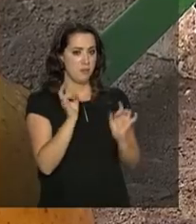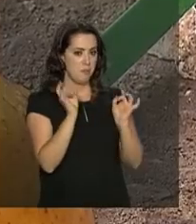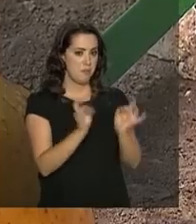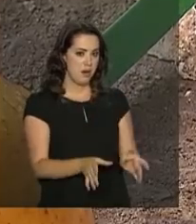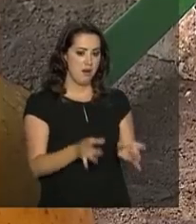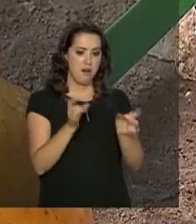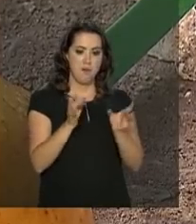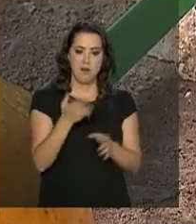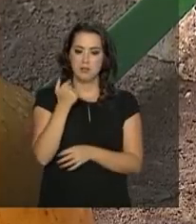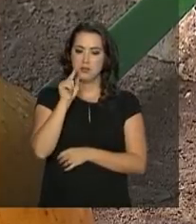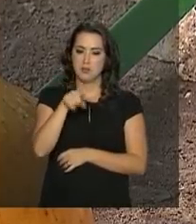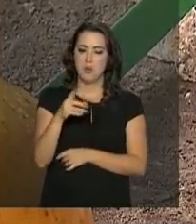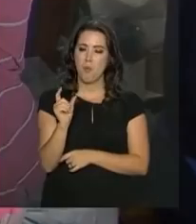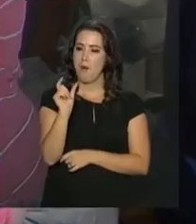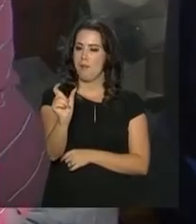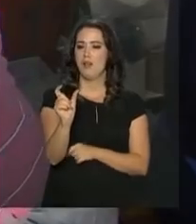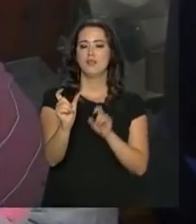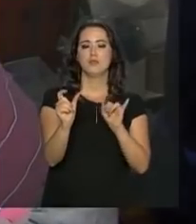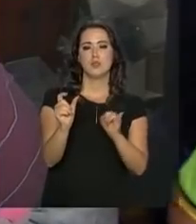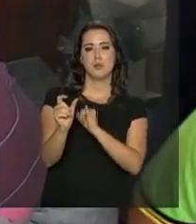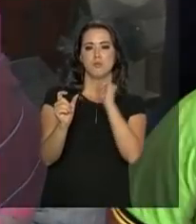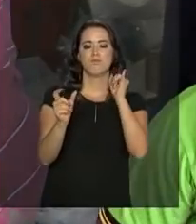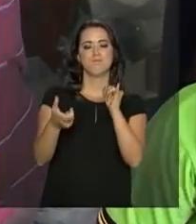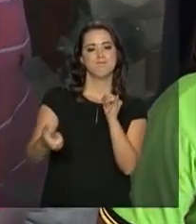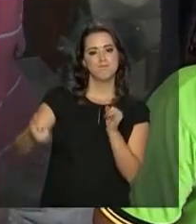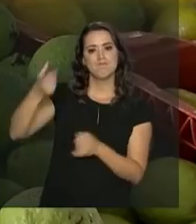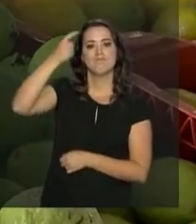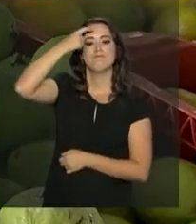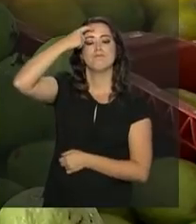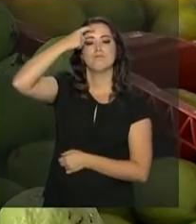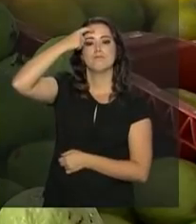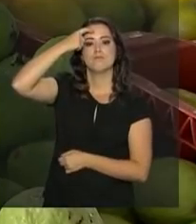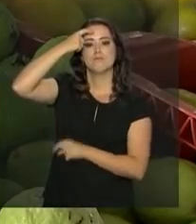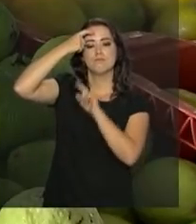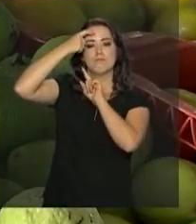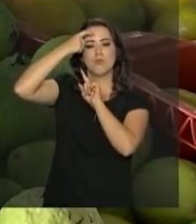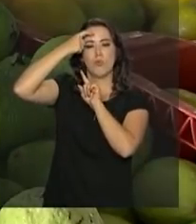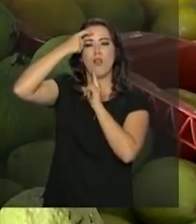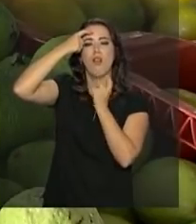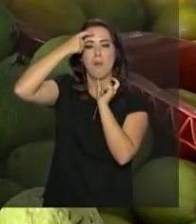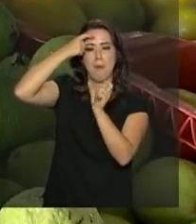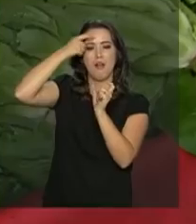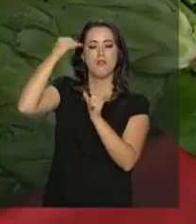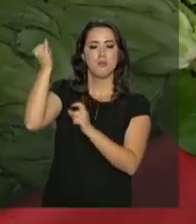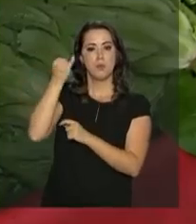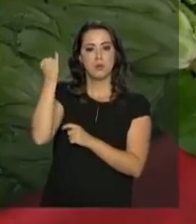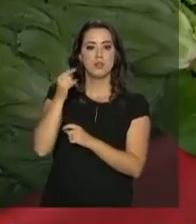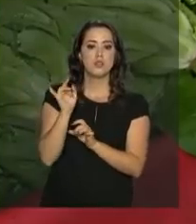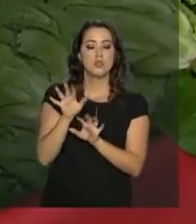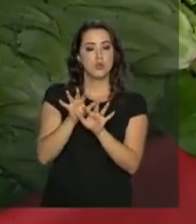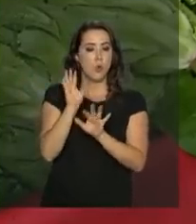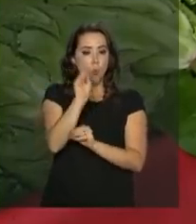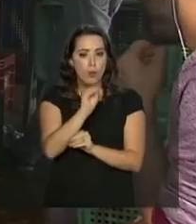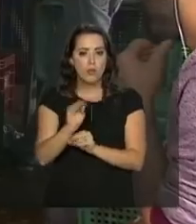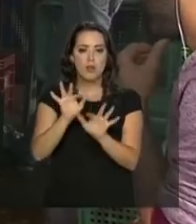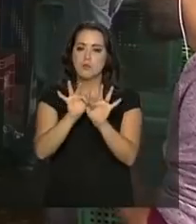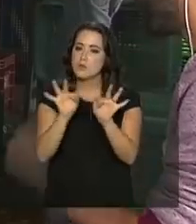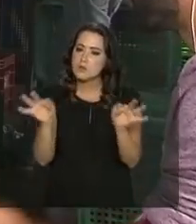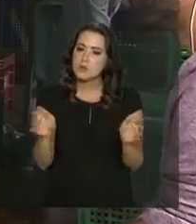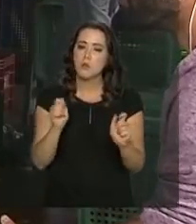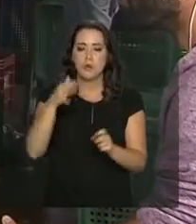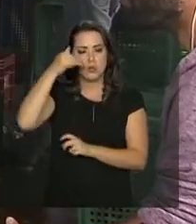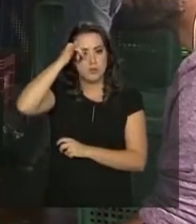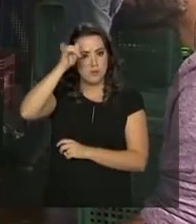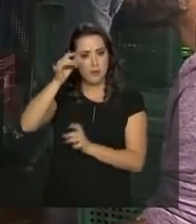uma palavra é fundamental: conscientização. E olha, alguns cuidados simples podem ajudar a reduzir